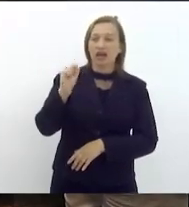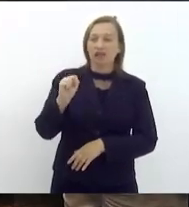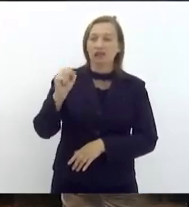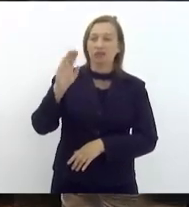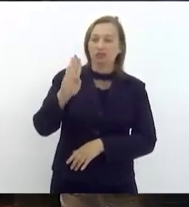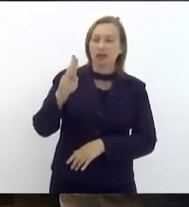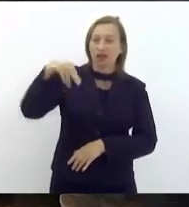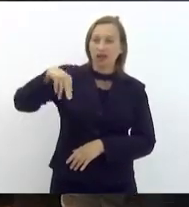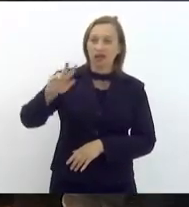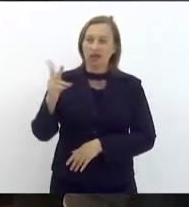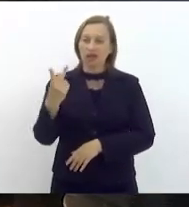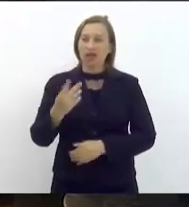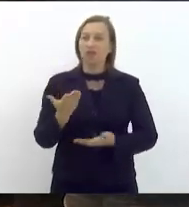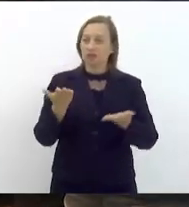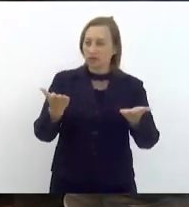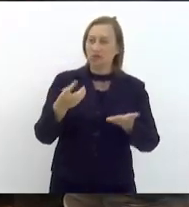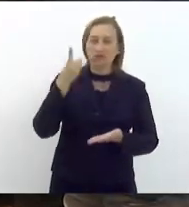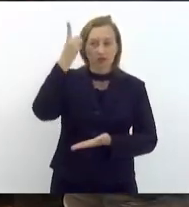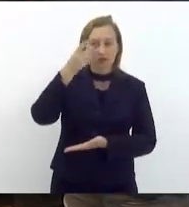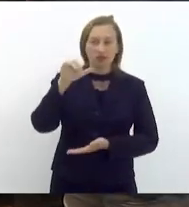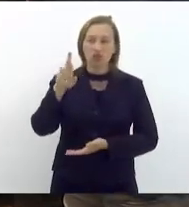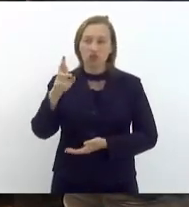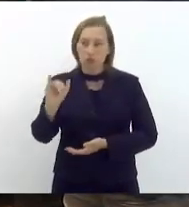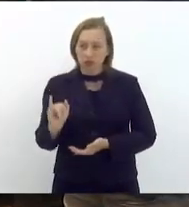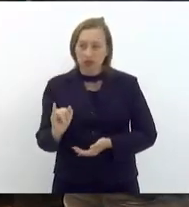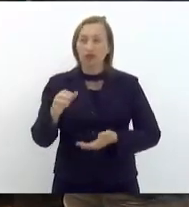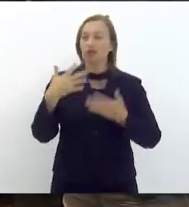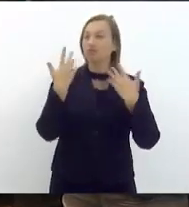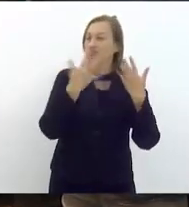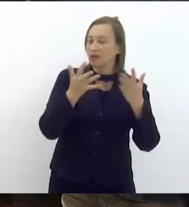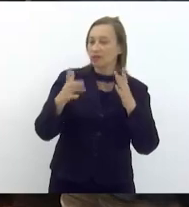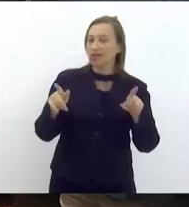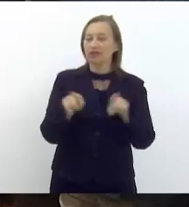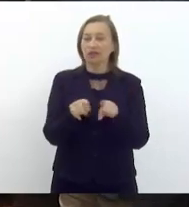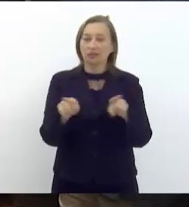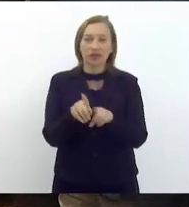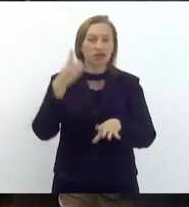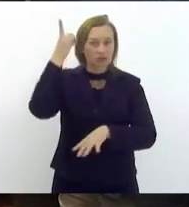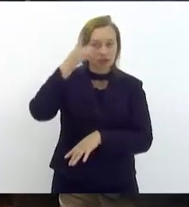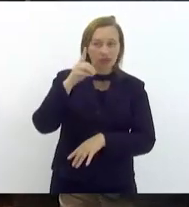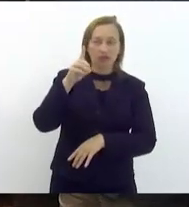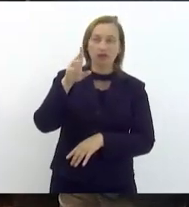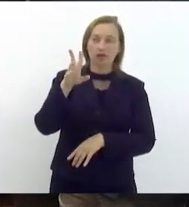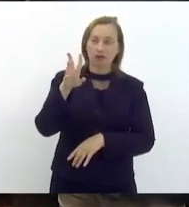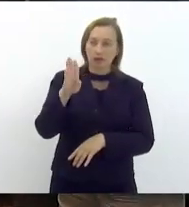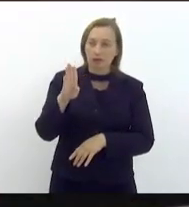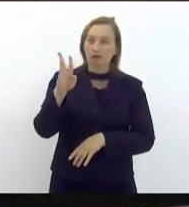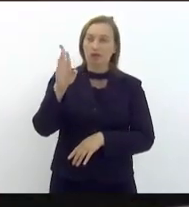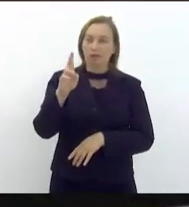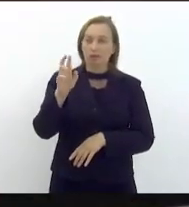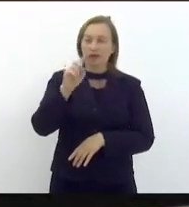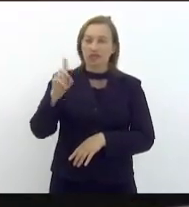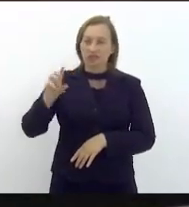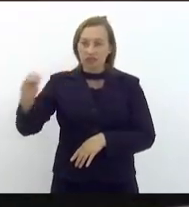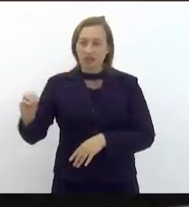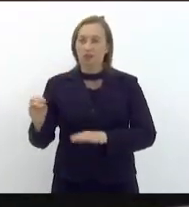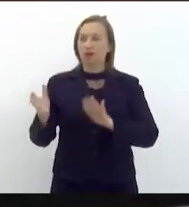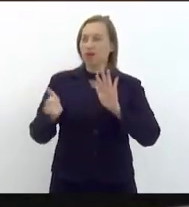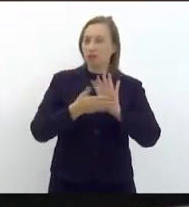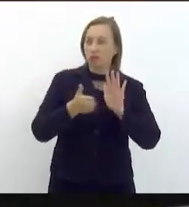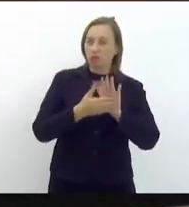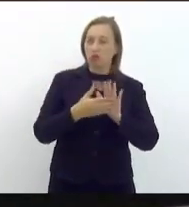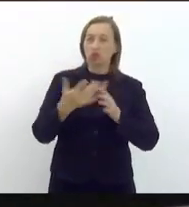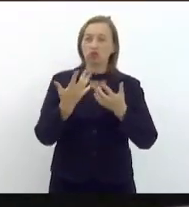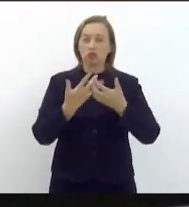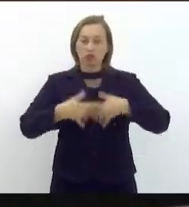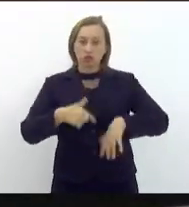por favor Deputado Obrigado Presidente eu queria parabenizar também o deputado brasão pela proposta dizer que em Petrópolis enquanto